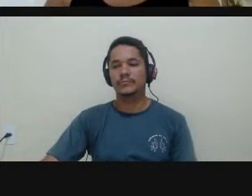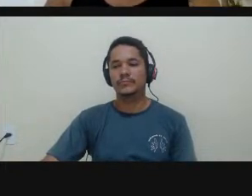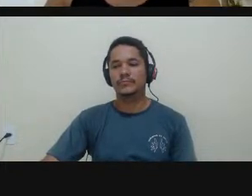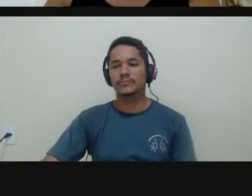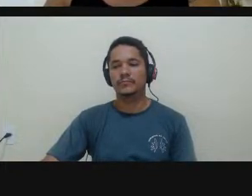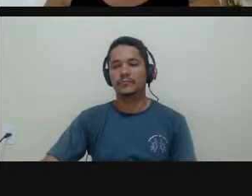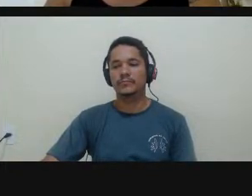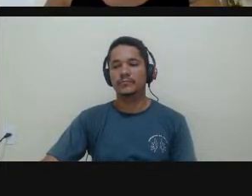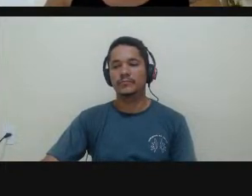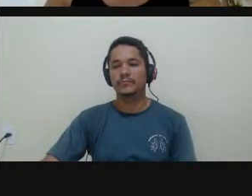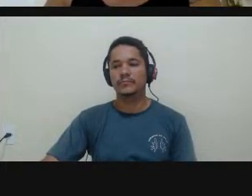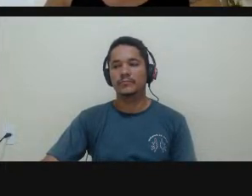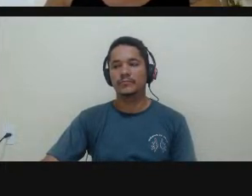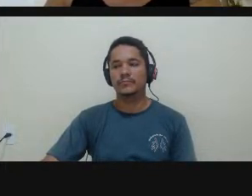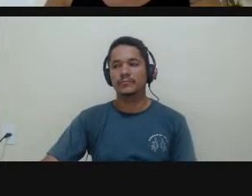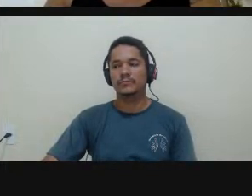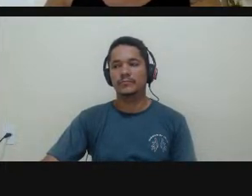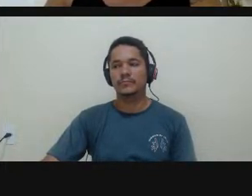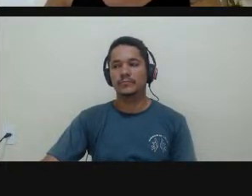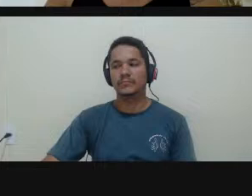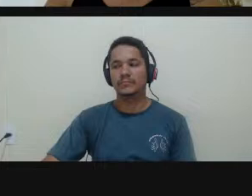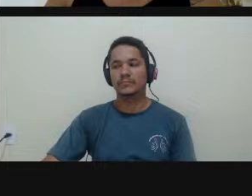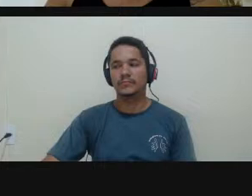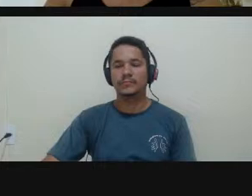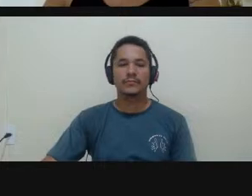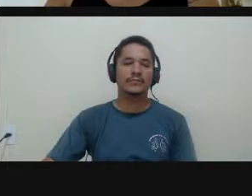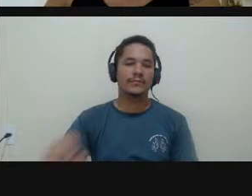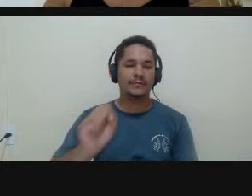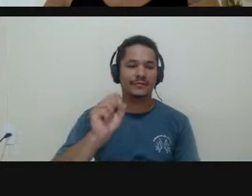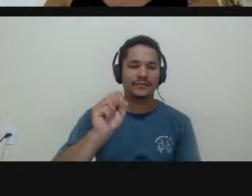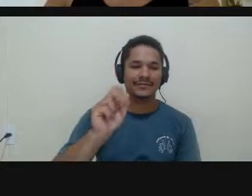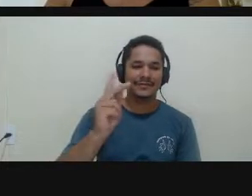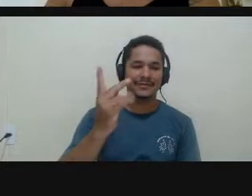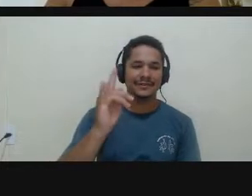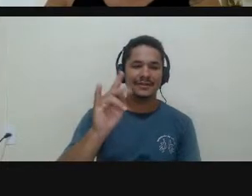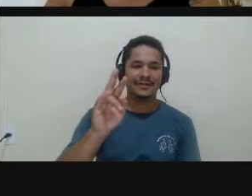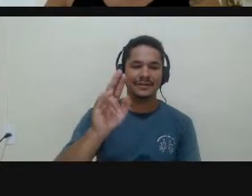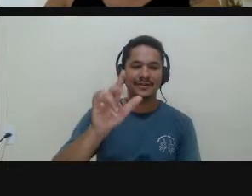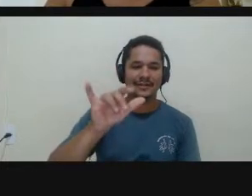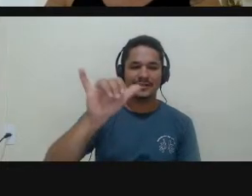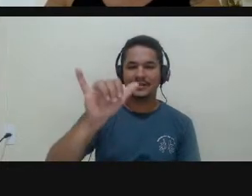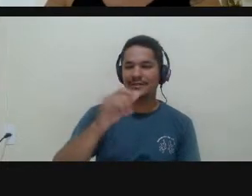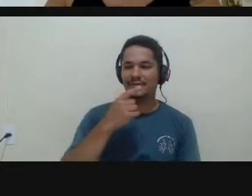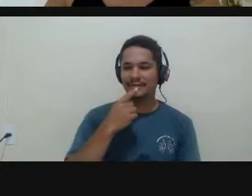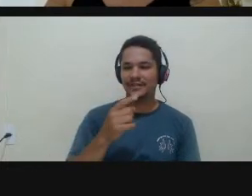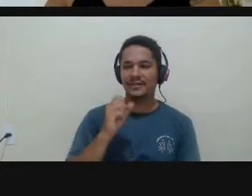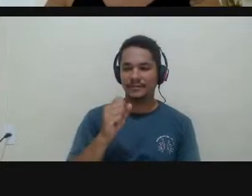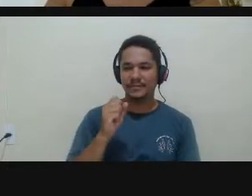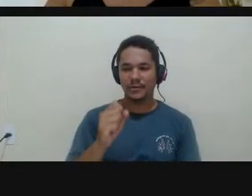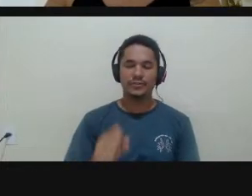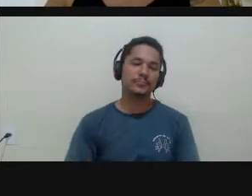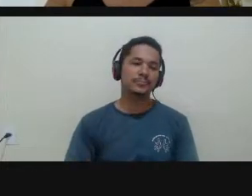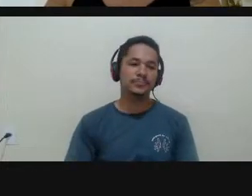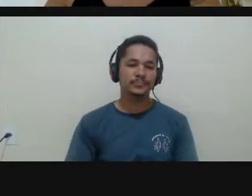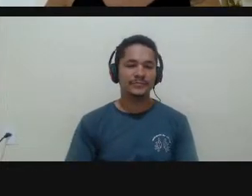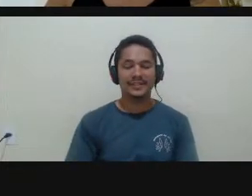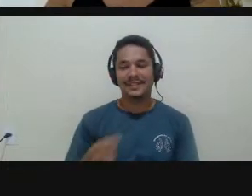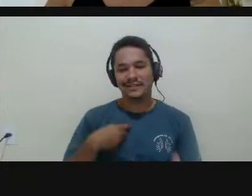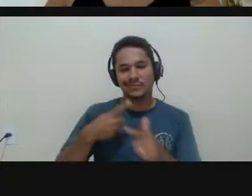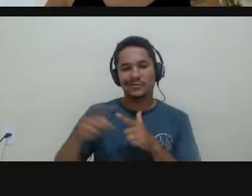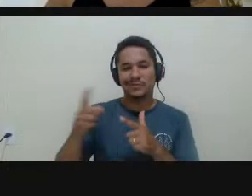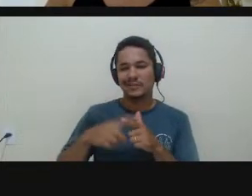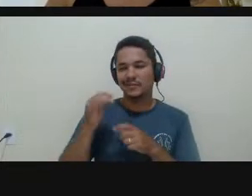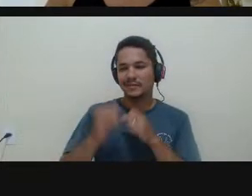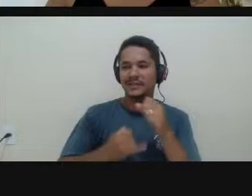A Shirley, não sei, você pode ativar seu microfone aí, Shirley? Você dá, aí, prontinho. Eu fiquei com problemas aqui de internet, caiu,